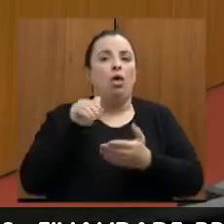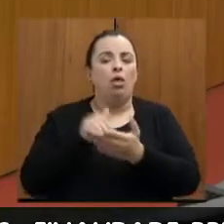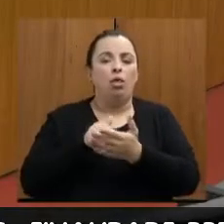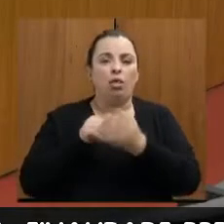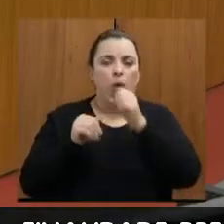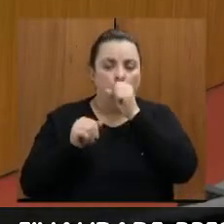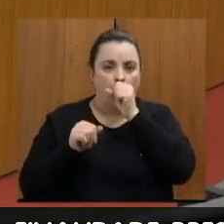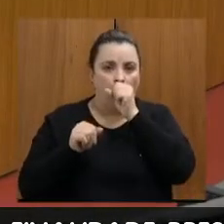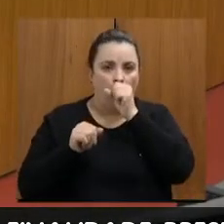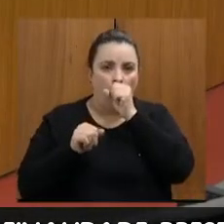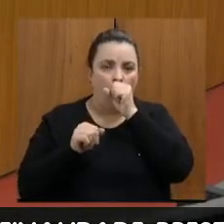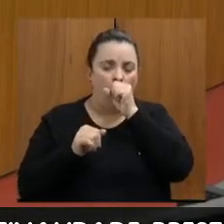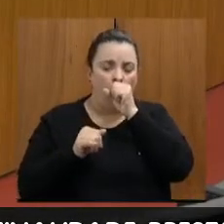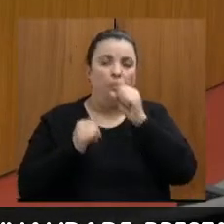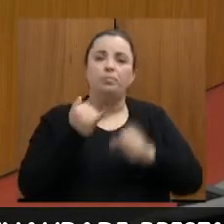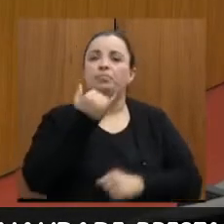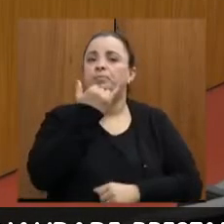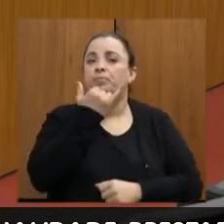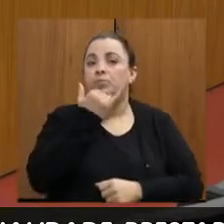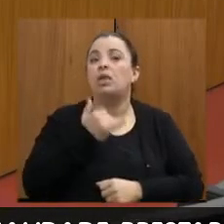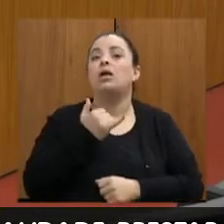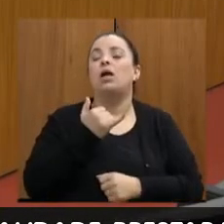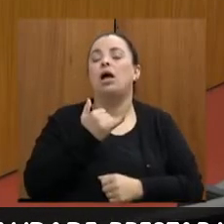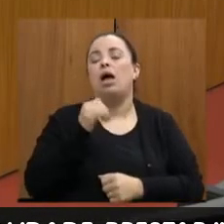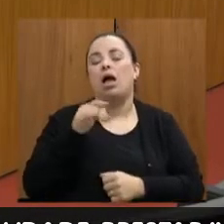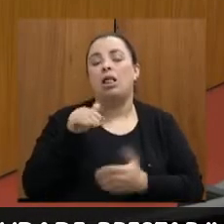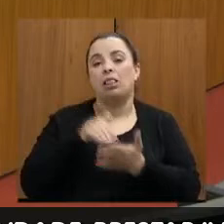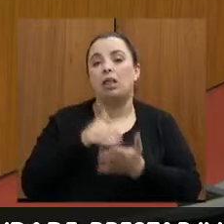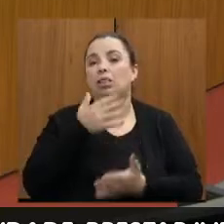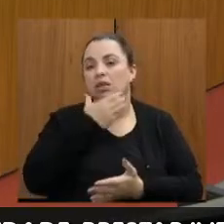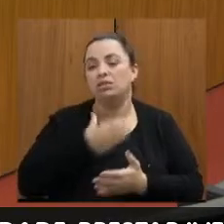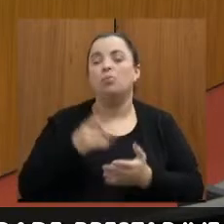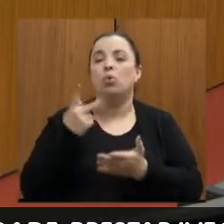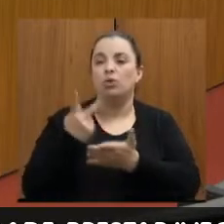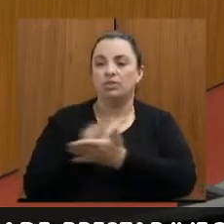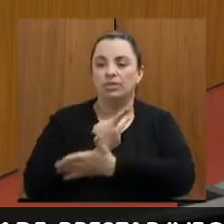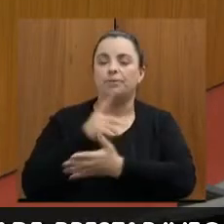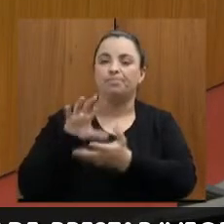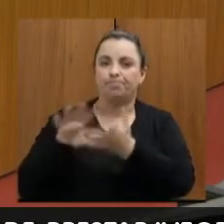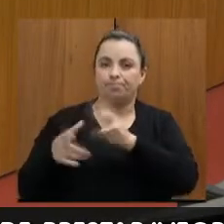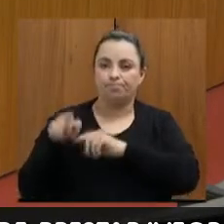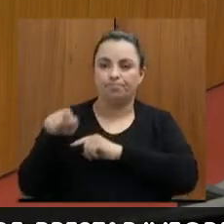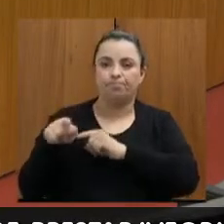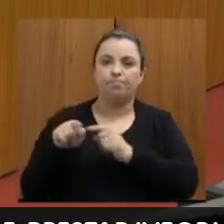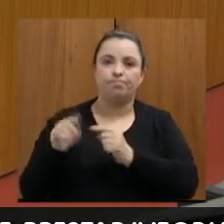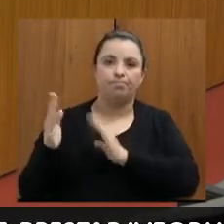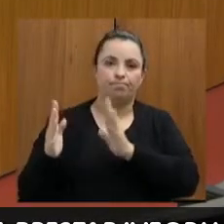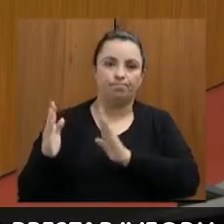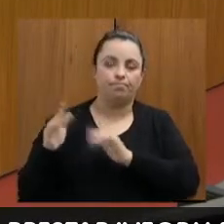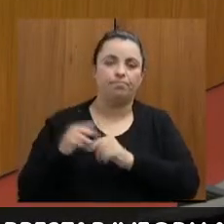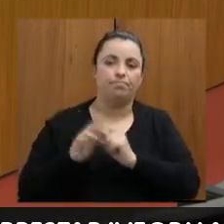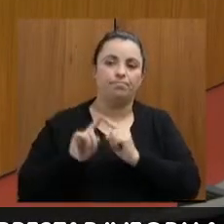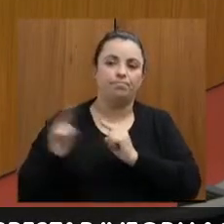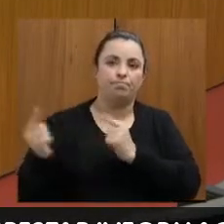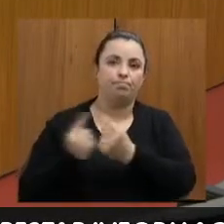esse trecho da palavra morte de kano Deputado Gil Pereira